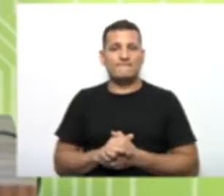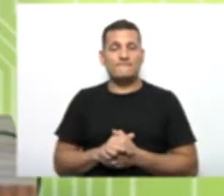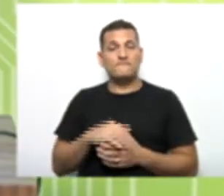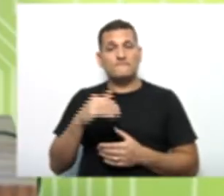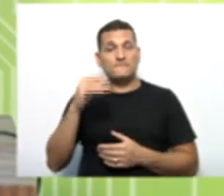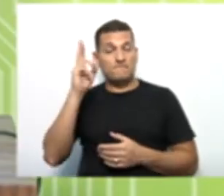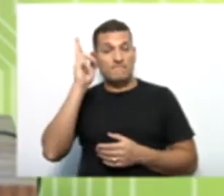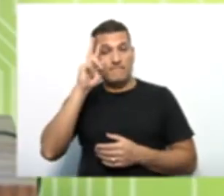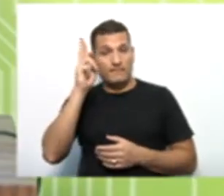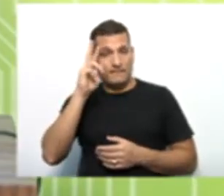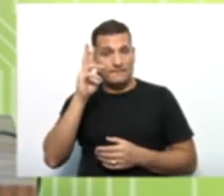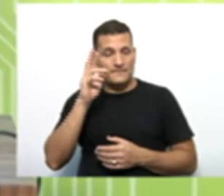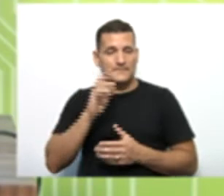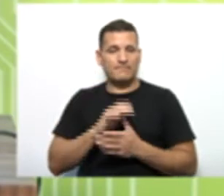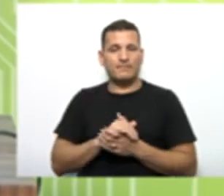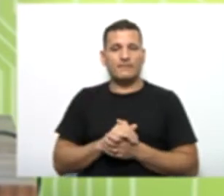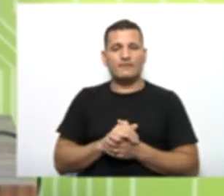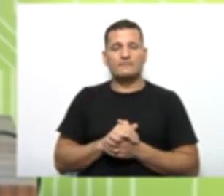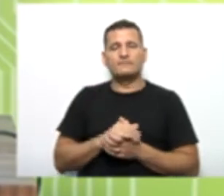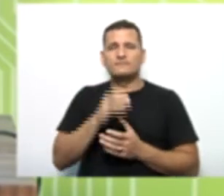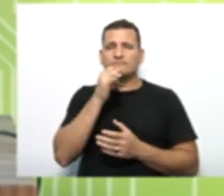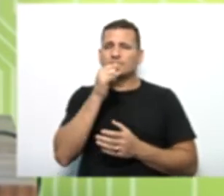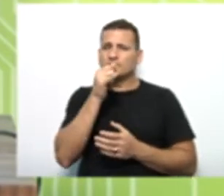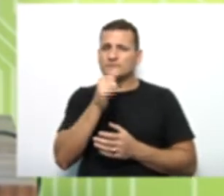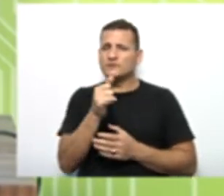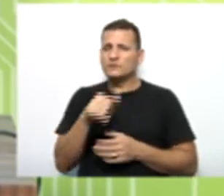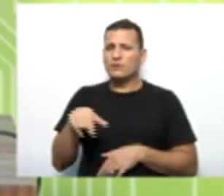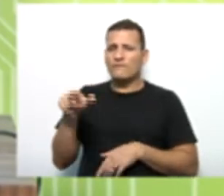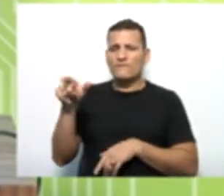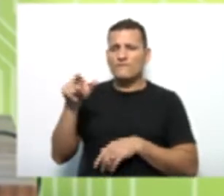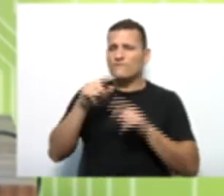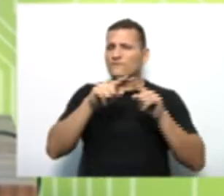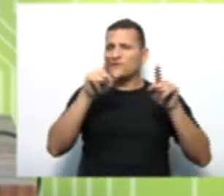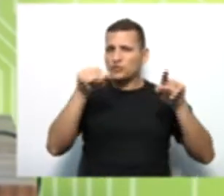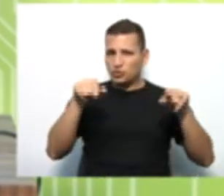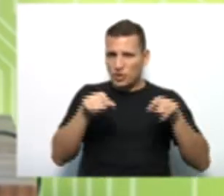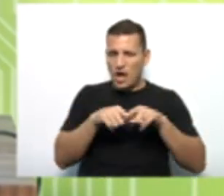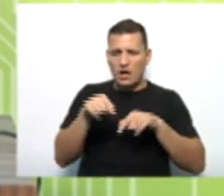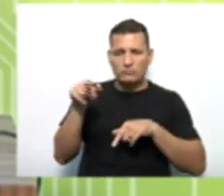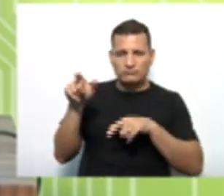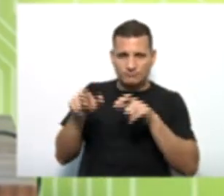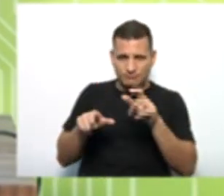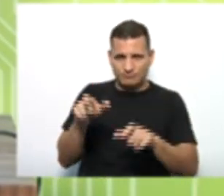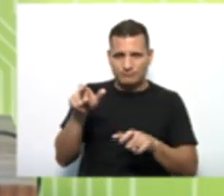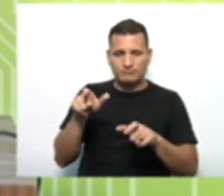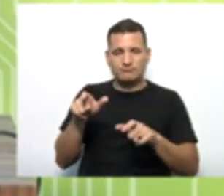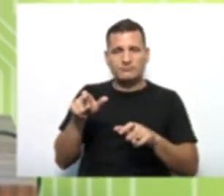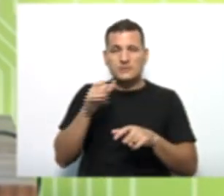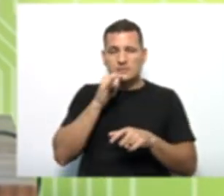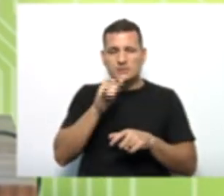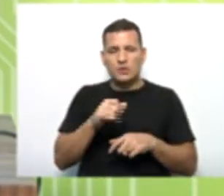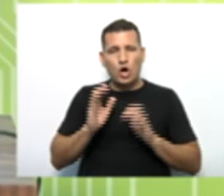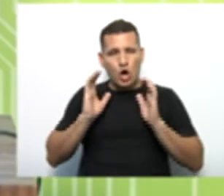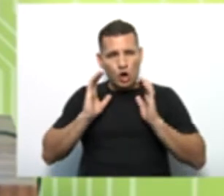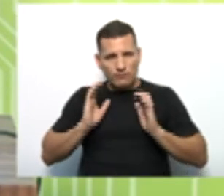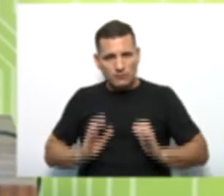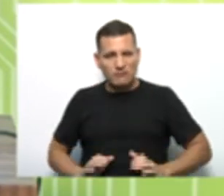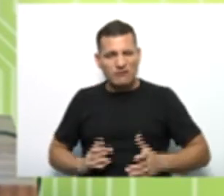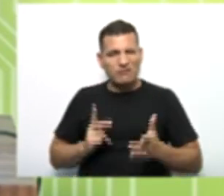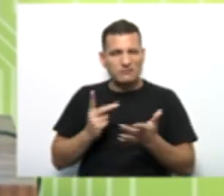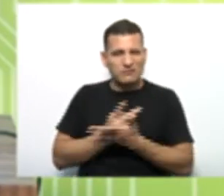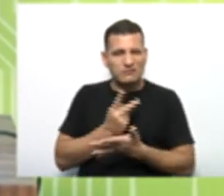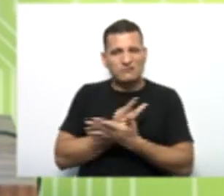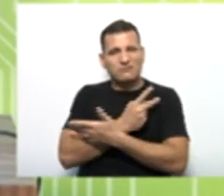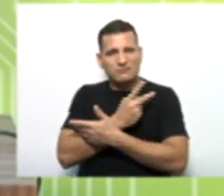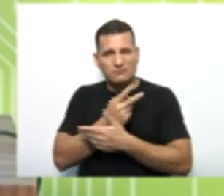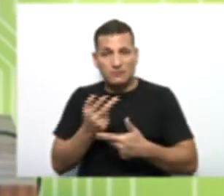lembrar que uma conduta imprópria de um funcionário de uma empresa pode, inclusive, manchar toda a reputação da empresa